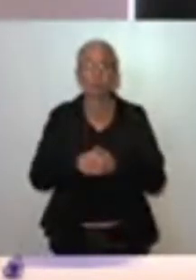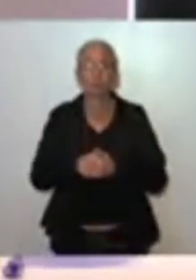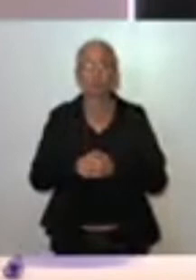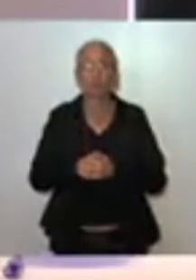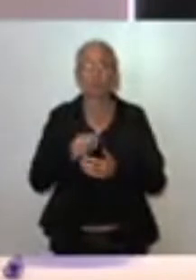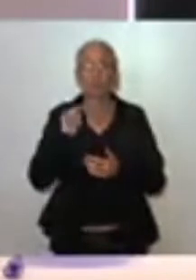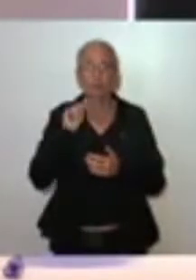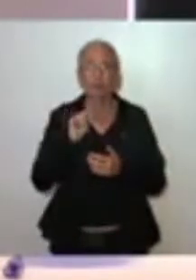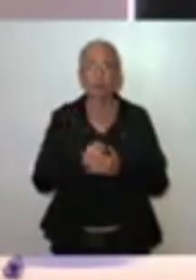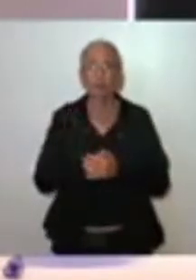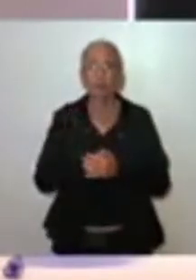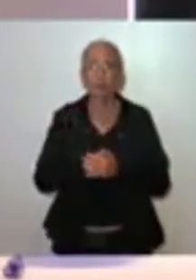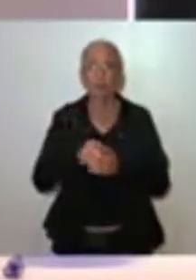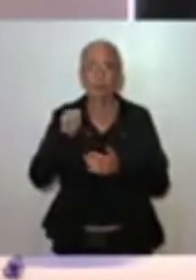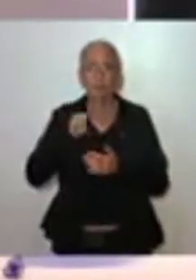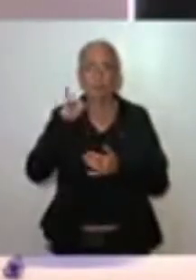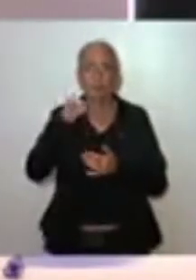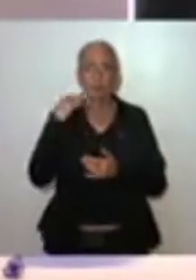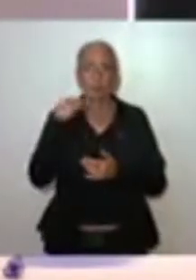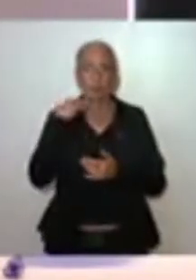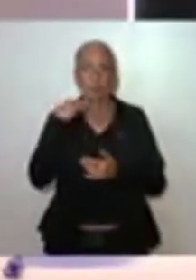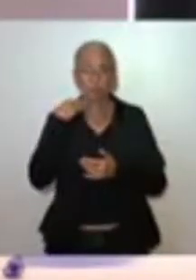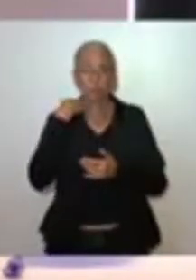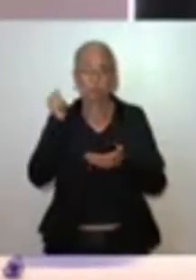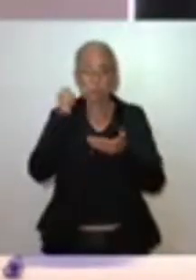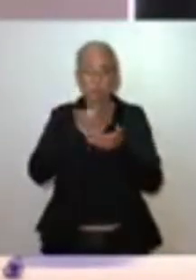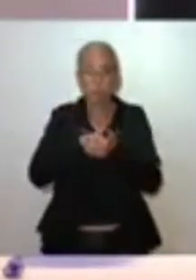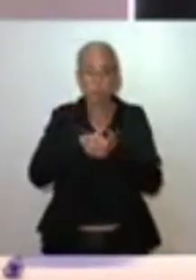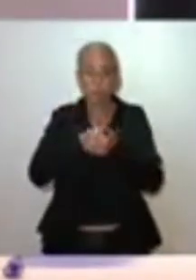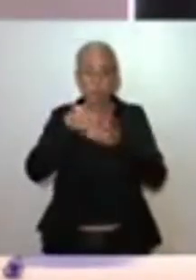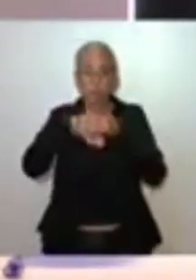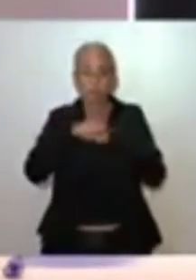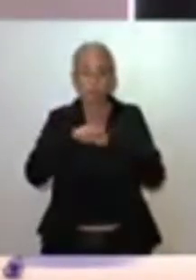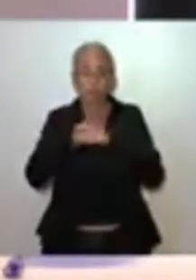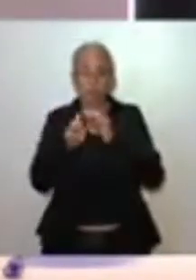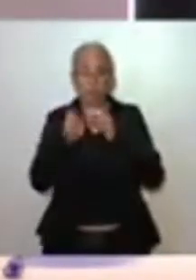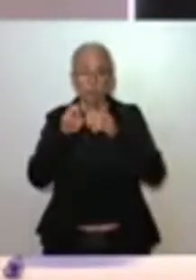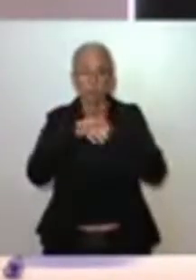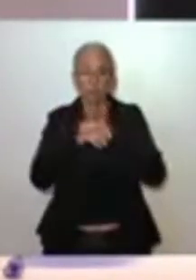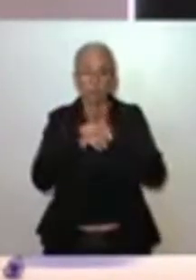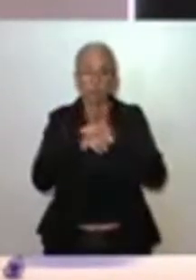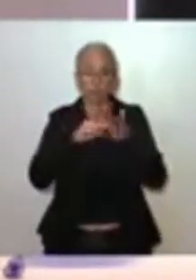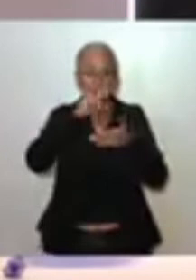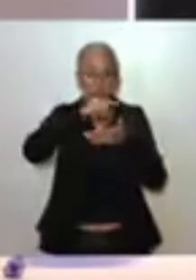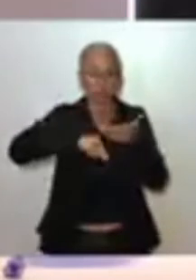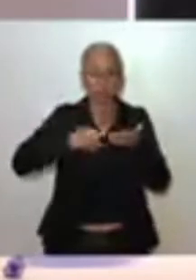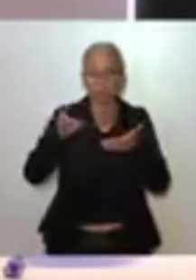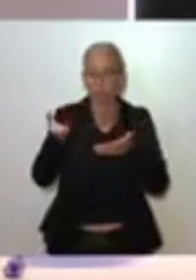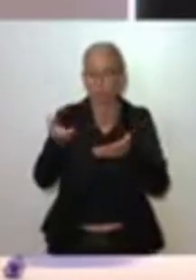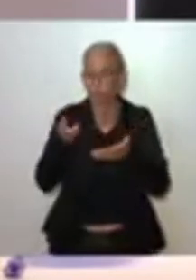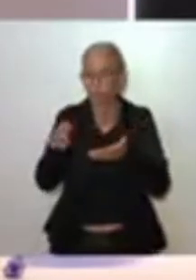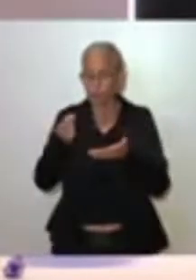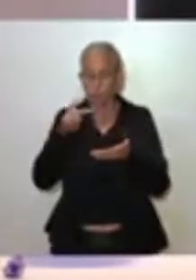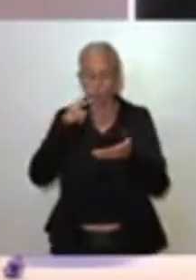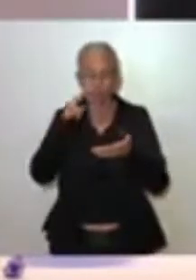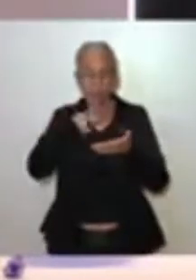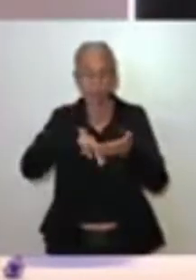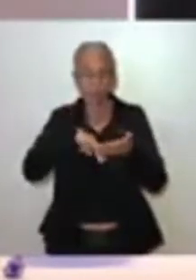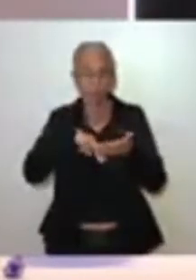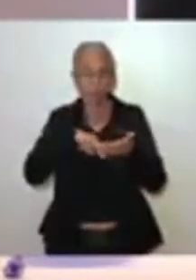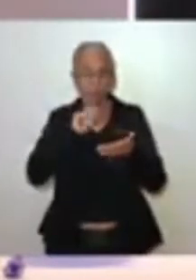que ele dizia se eu for no banco e depositar um dinheiro eu saio com o meu recibo informando